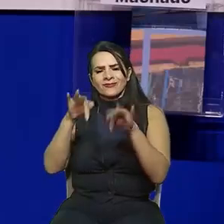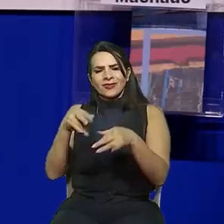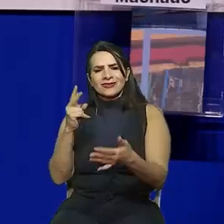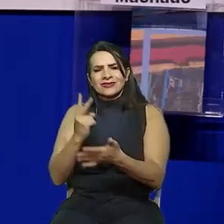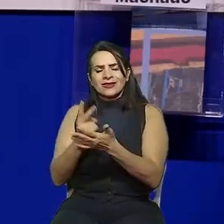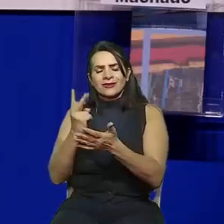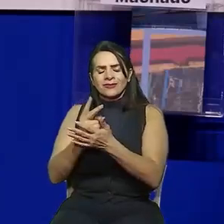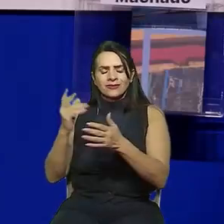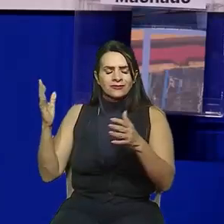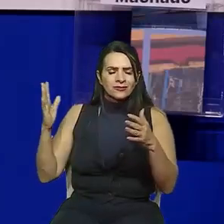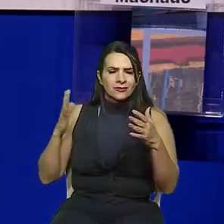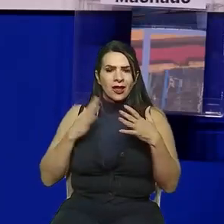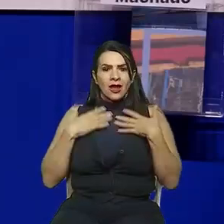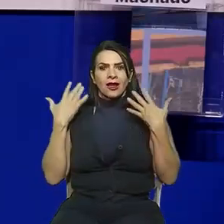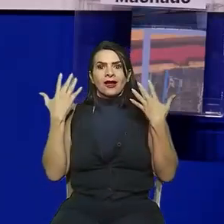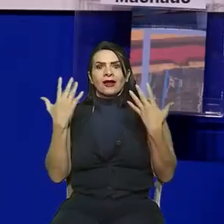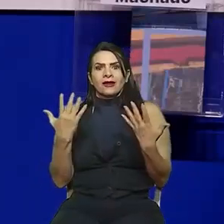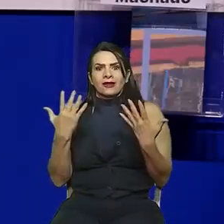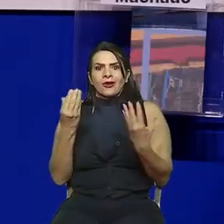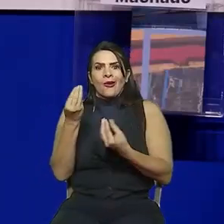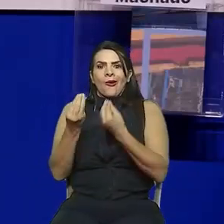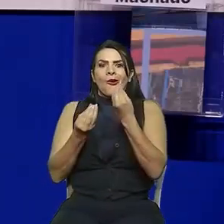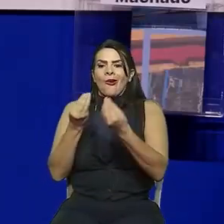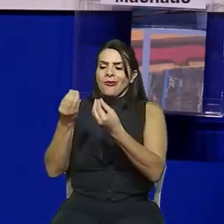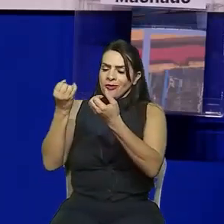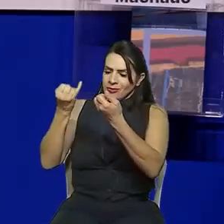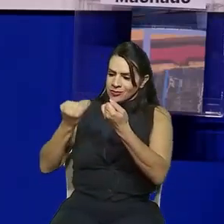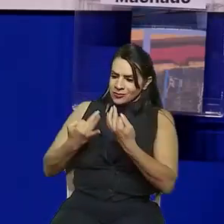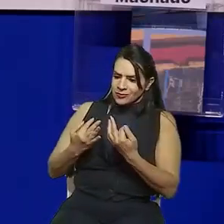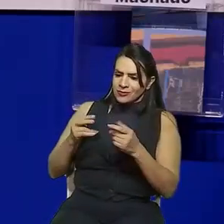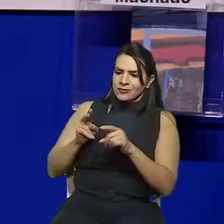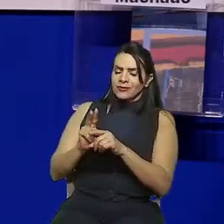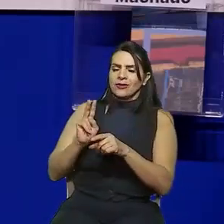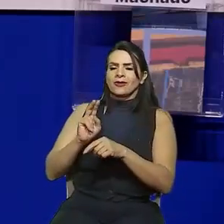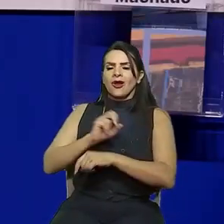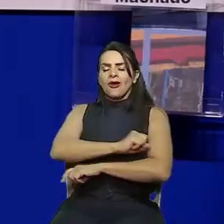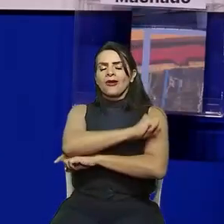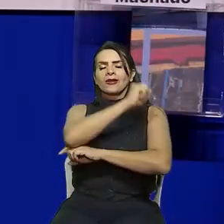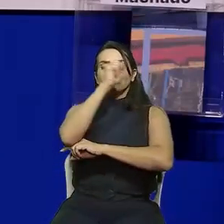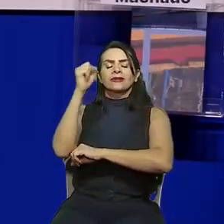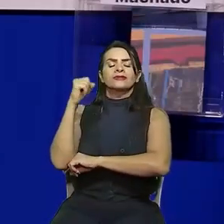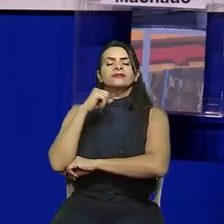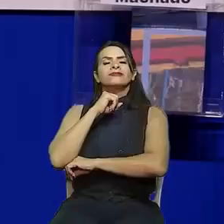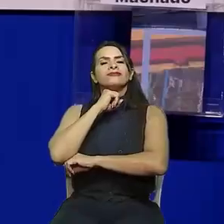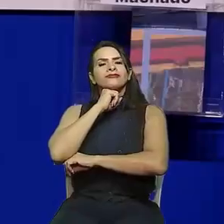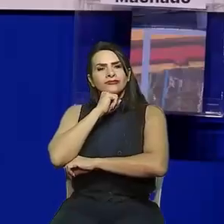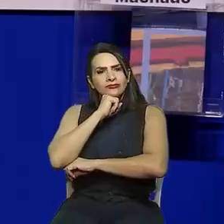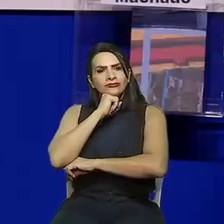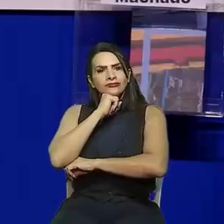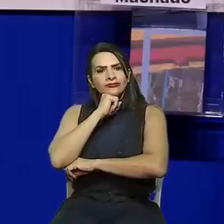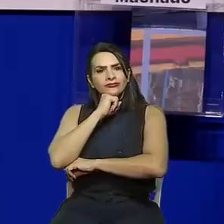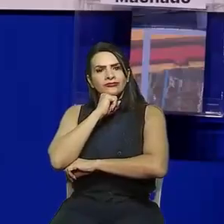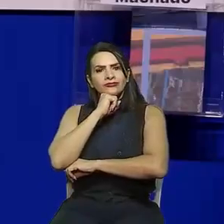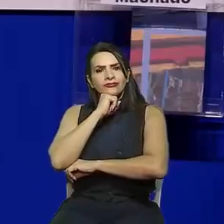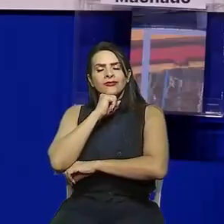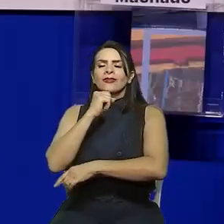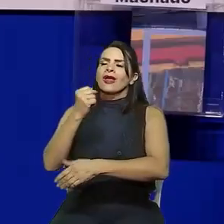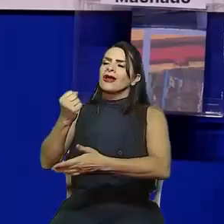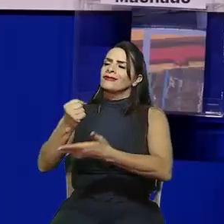sempre surpreendente. Como é isso? Ele falou assim, olhando pela janela. Então o jornal me